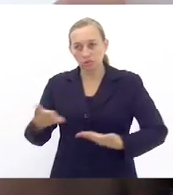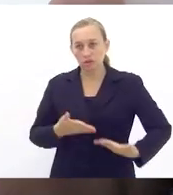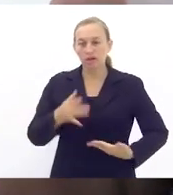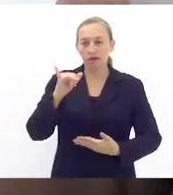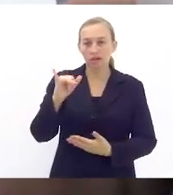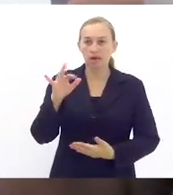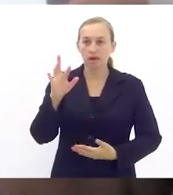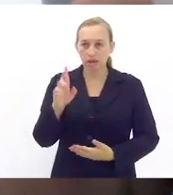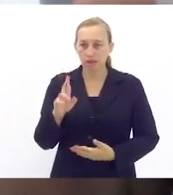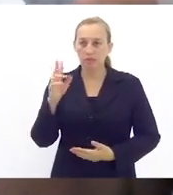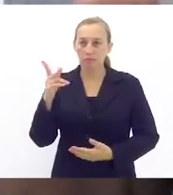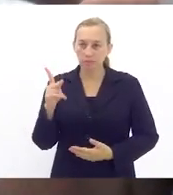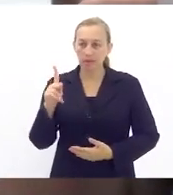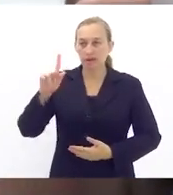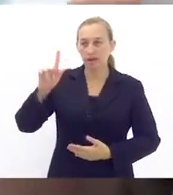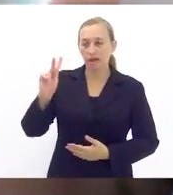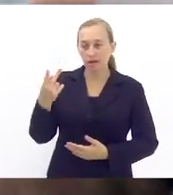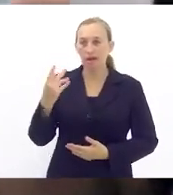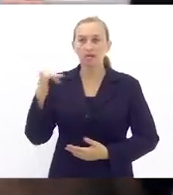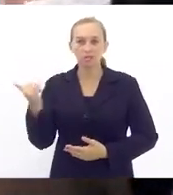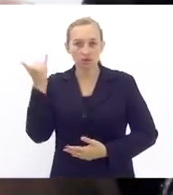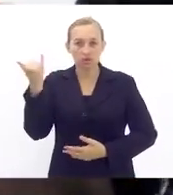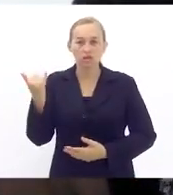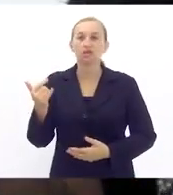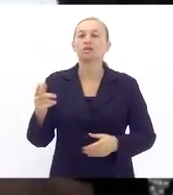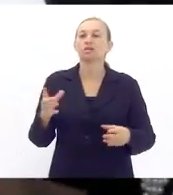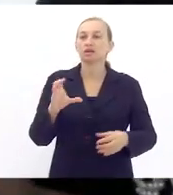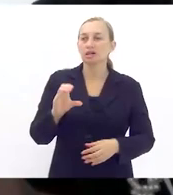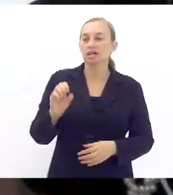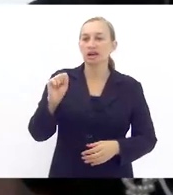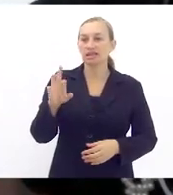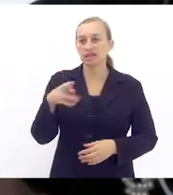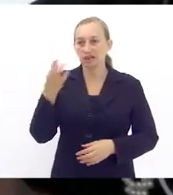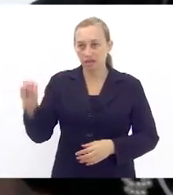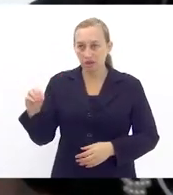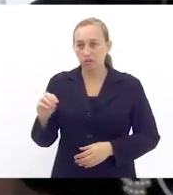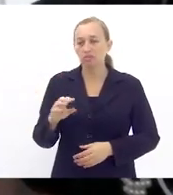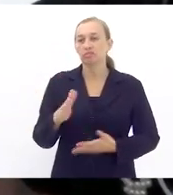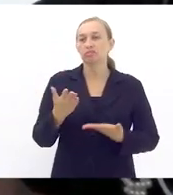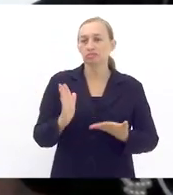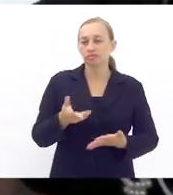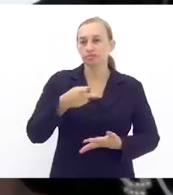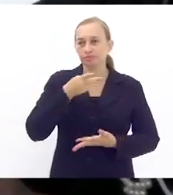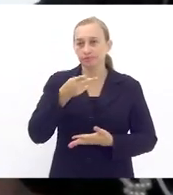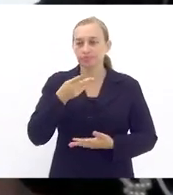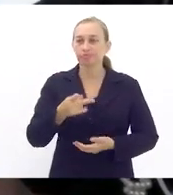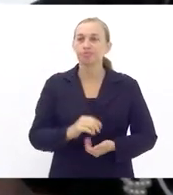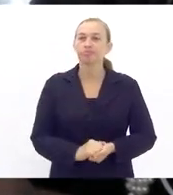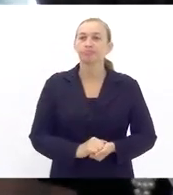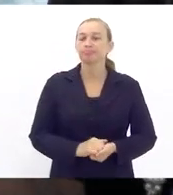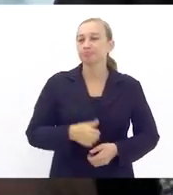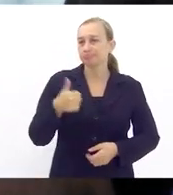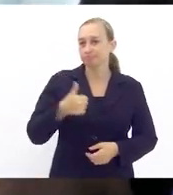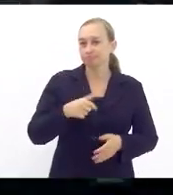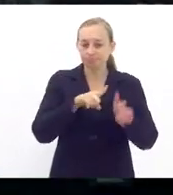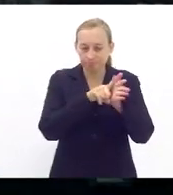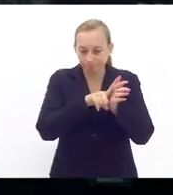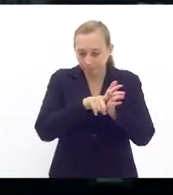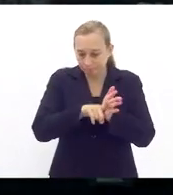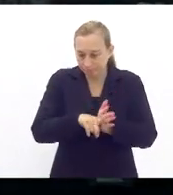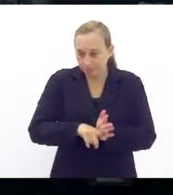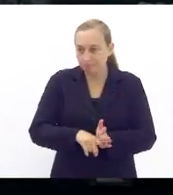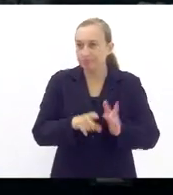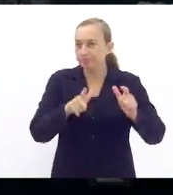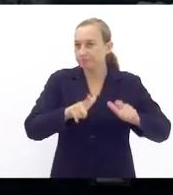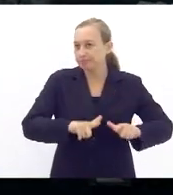E aí um pouco sobre a situação do Casarão propriamente dito né a gente fez primeiro uma vistoria preliminar